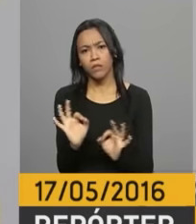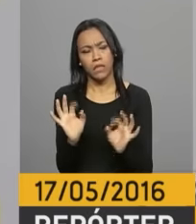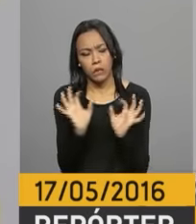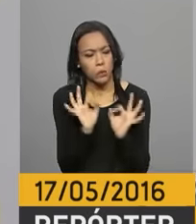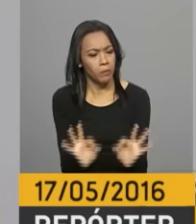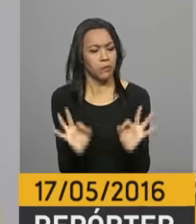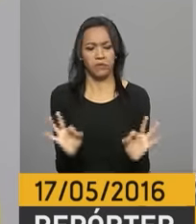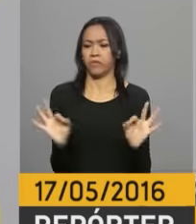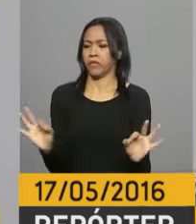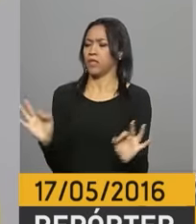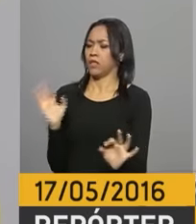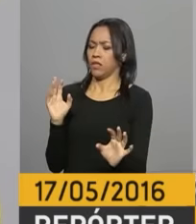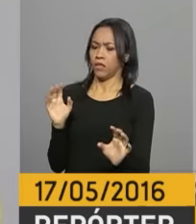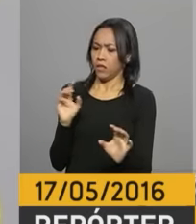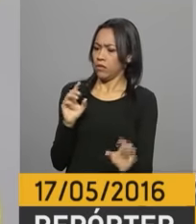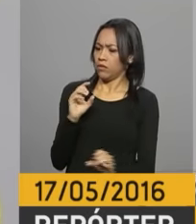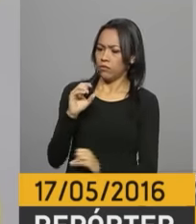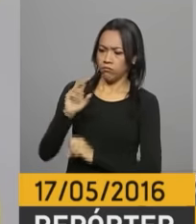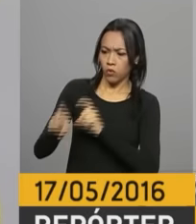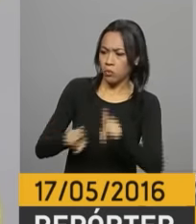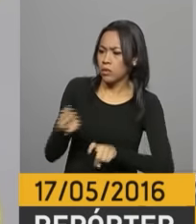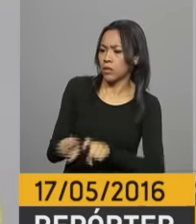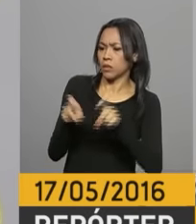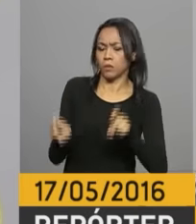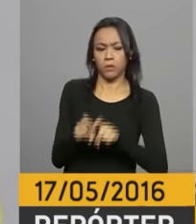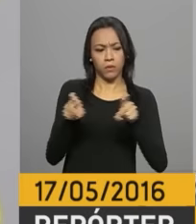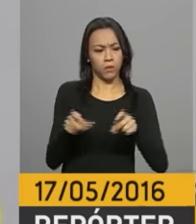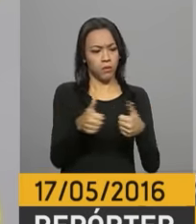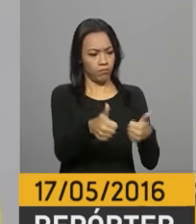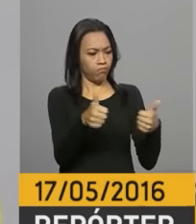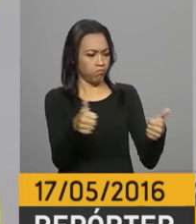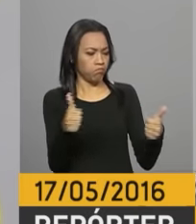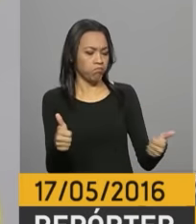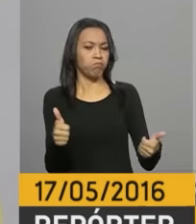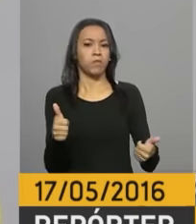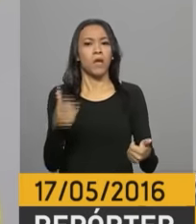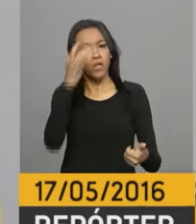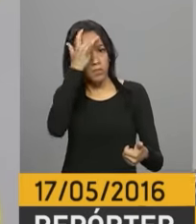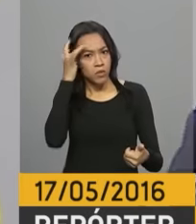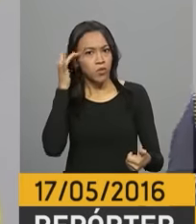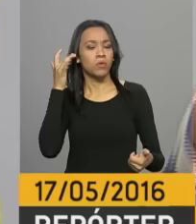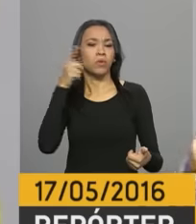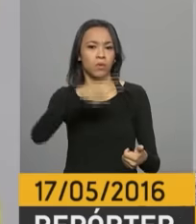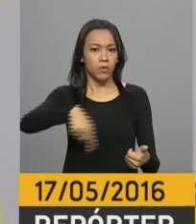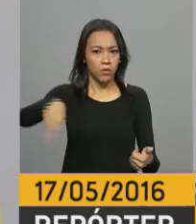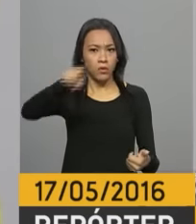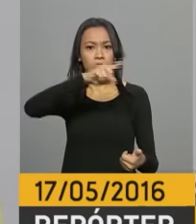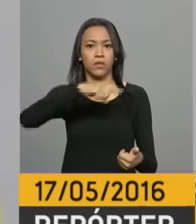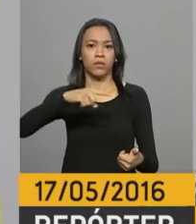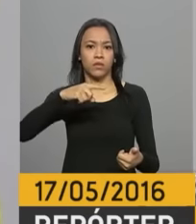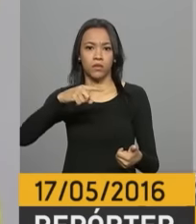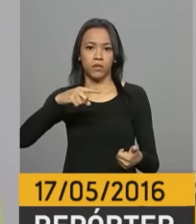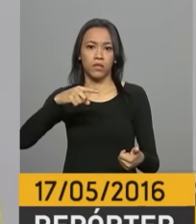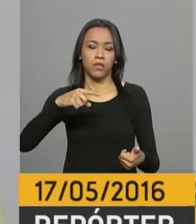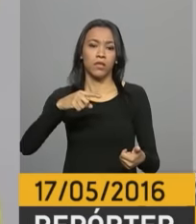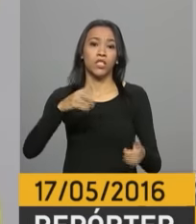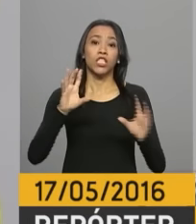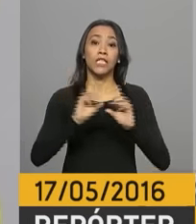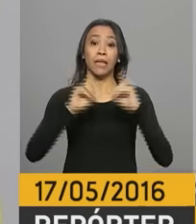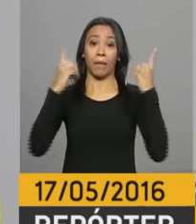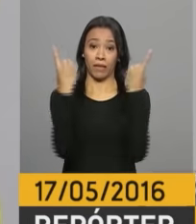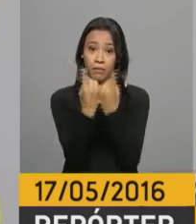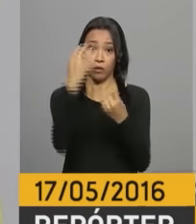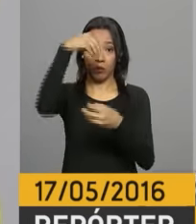integral, os atuais titulares das secretarias e subsecretarias demais departamentos